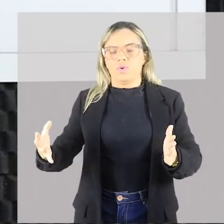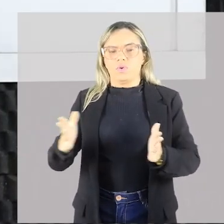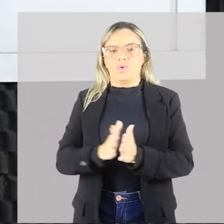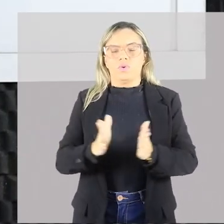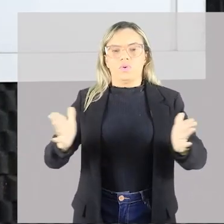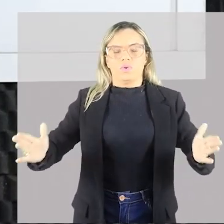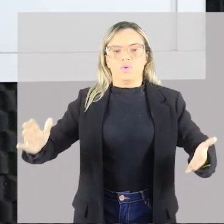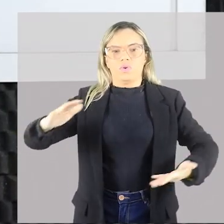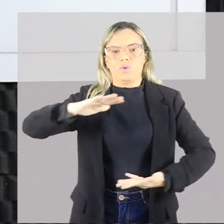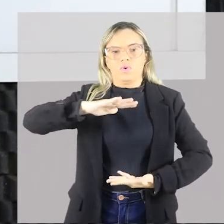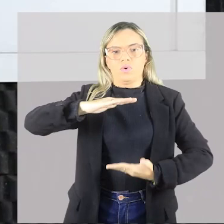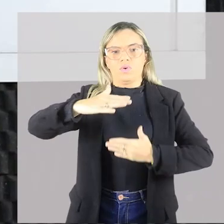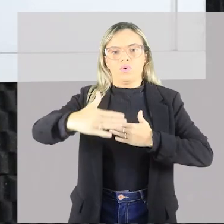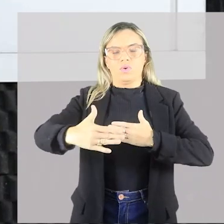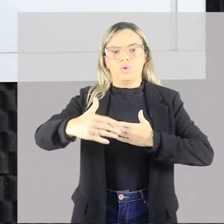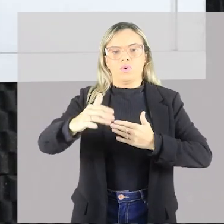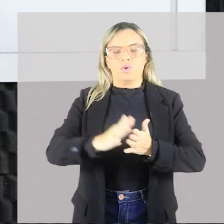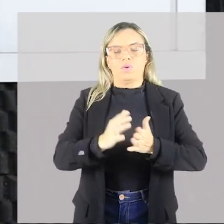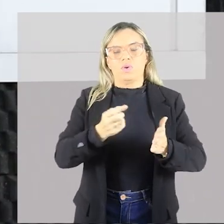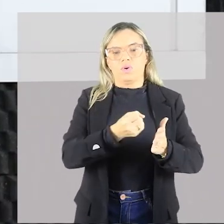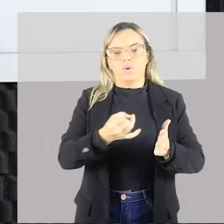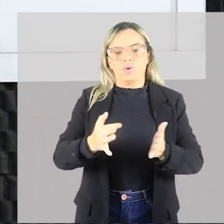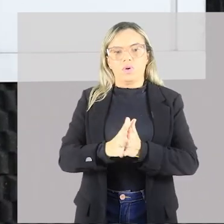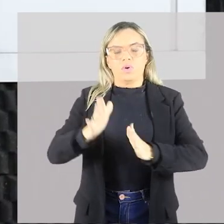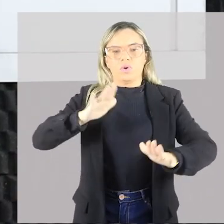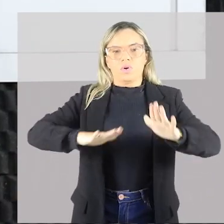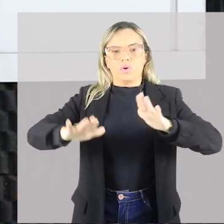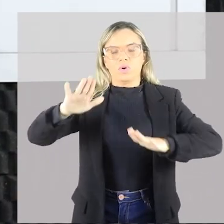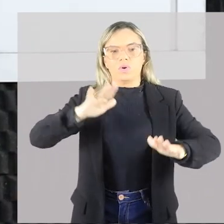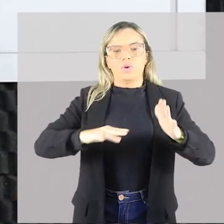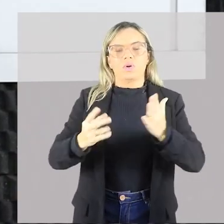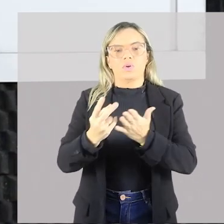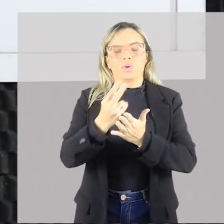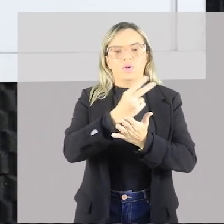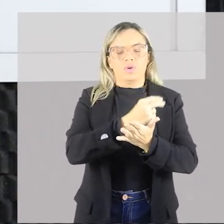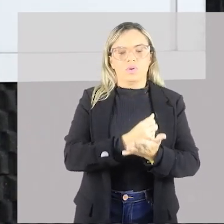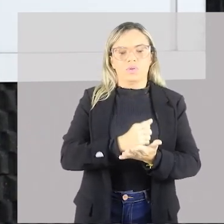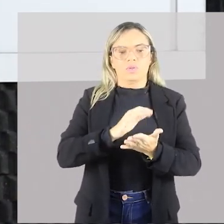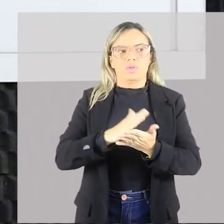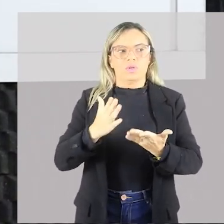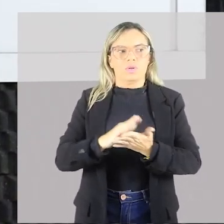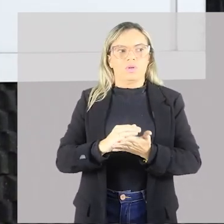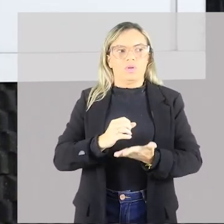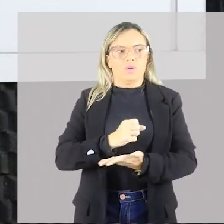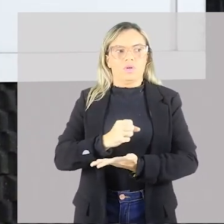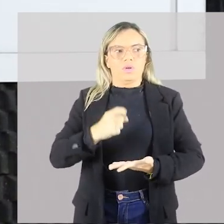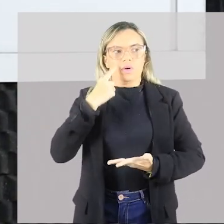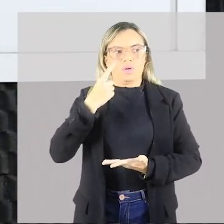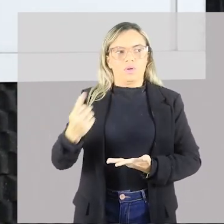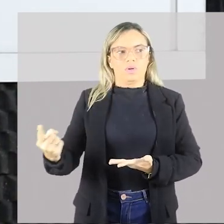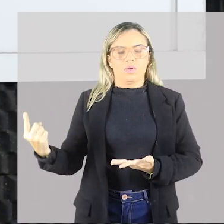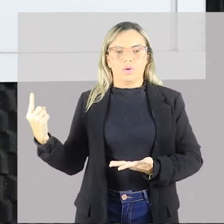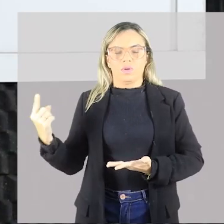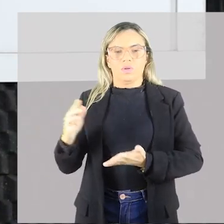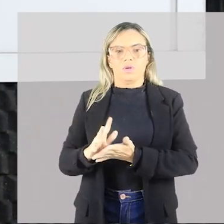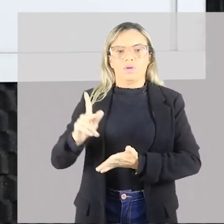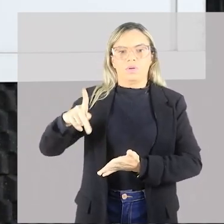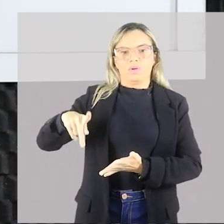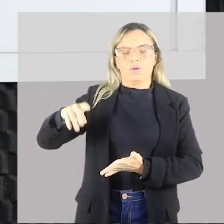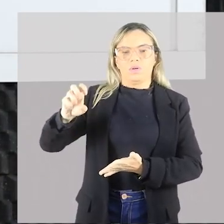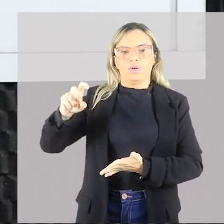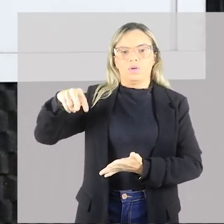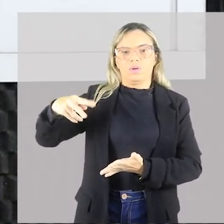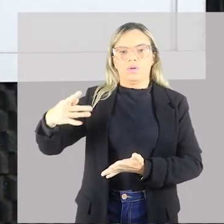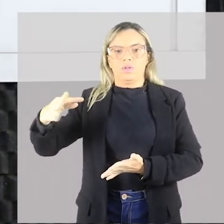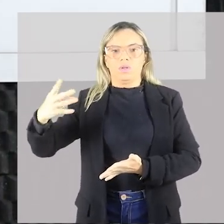formada. E a quantidade de retângulos depende da figura que está embaixo. Como nesse caso aqui do nosso exemplo é um pentágono, então